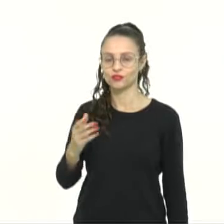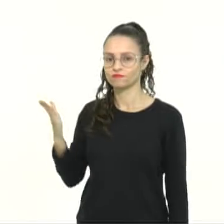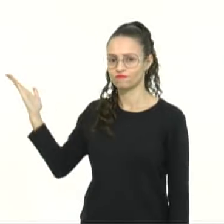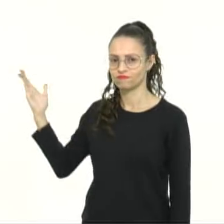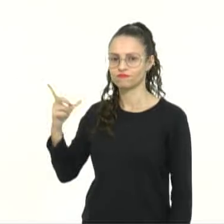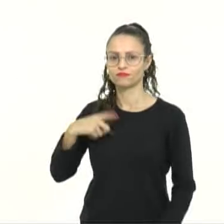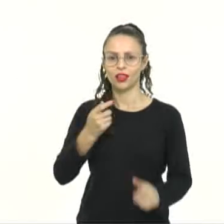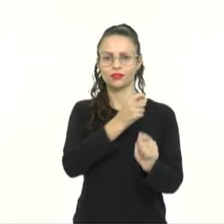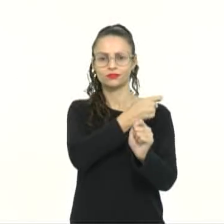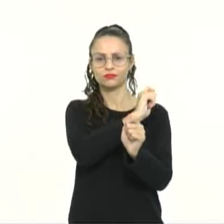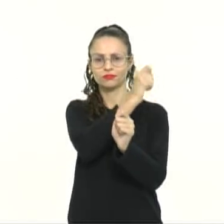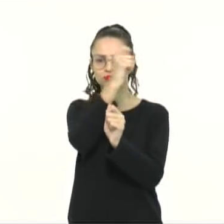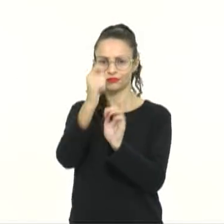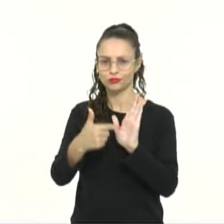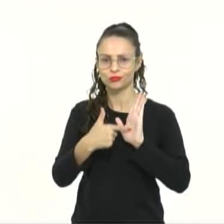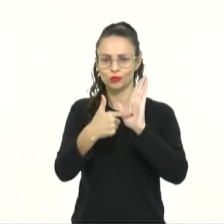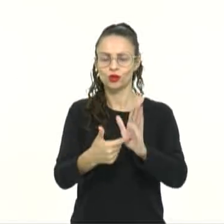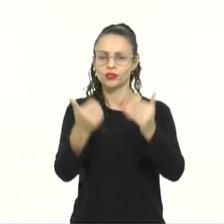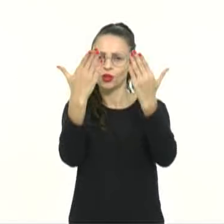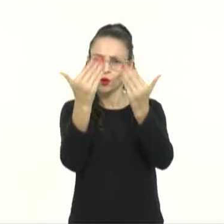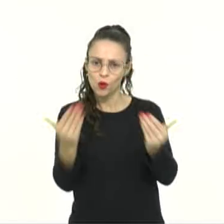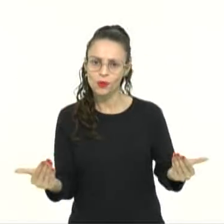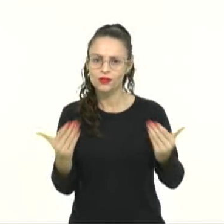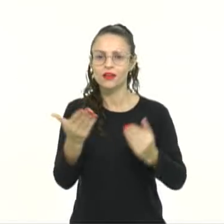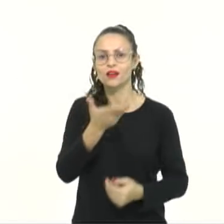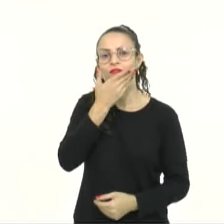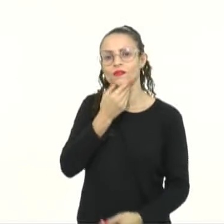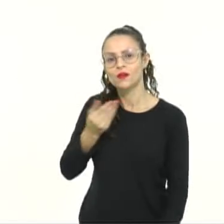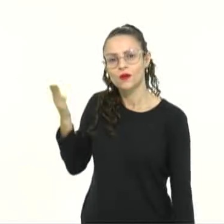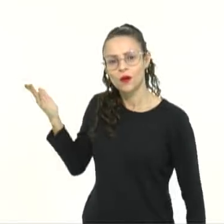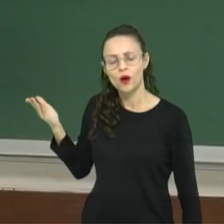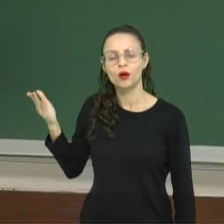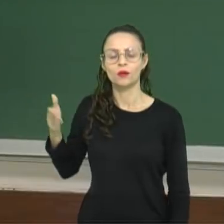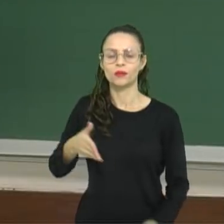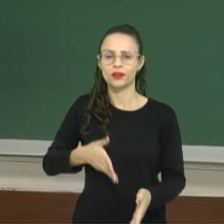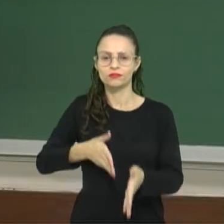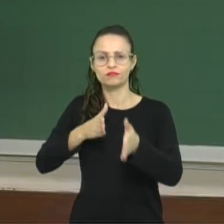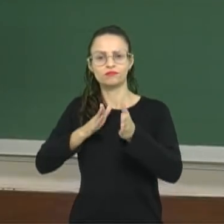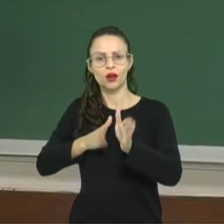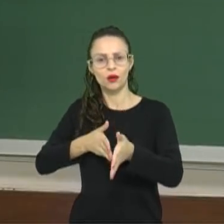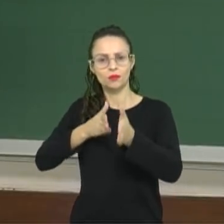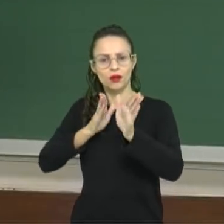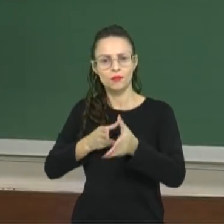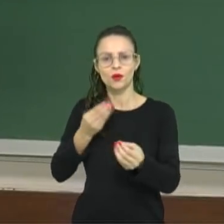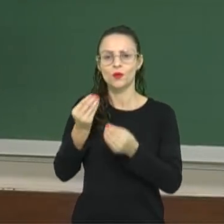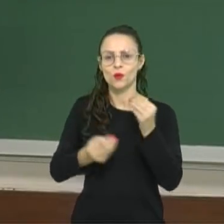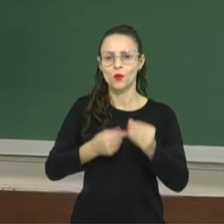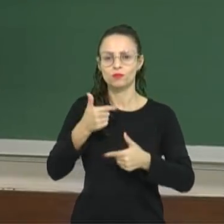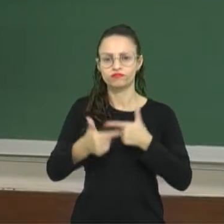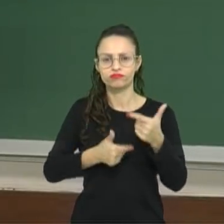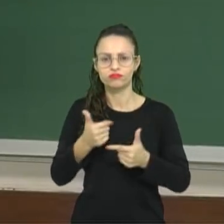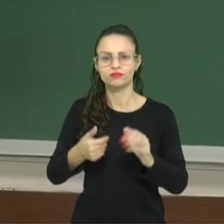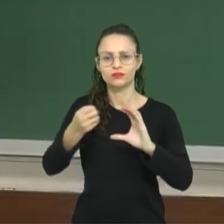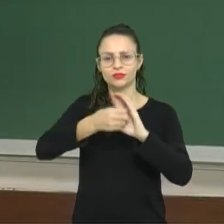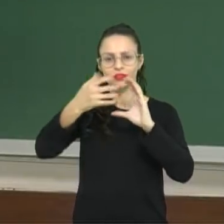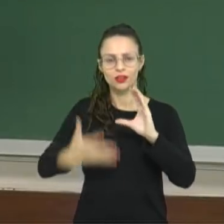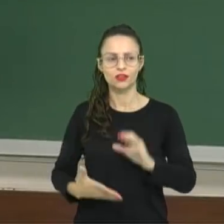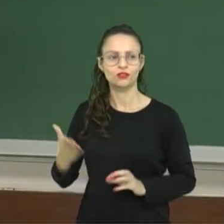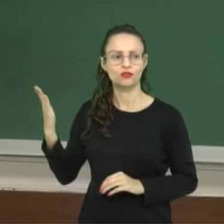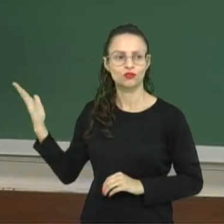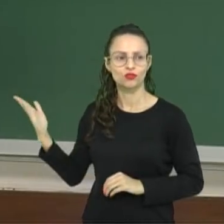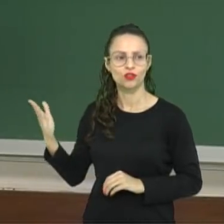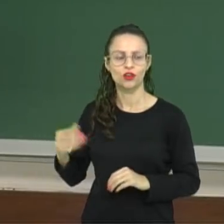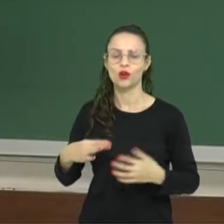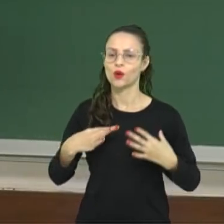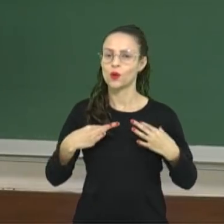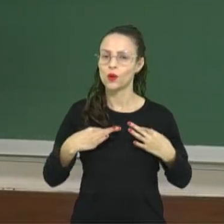né, mostrando que esses homens passavam pela região e como era a atividade deles, né, algumas características ali, desde